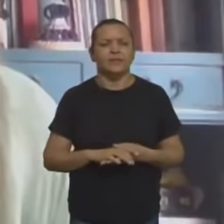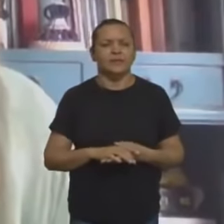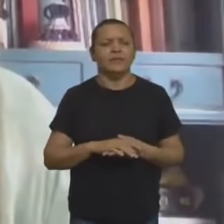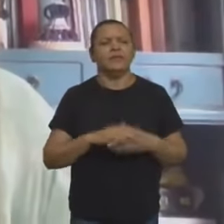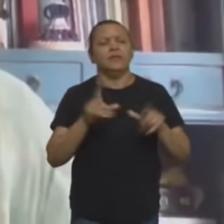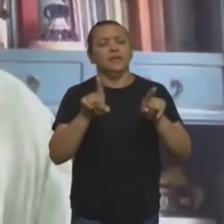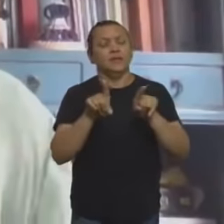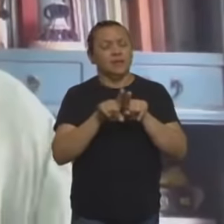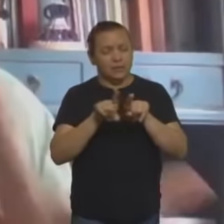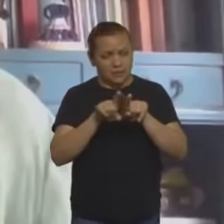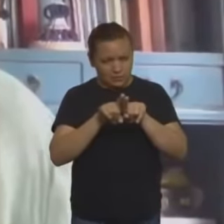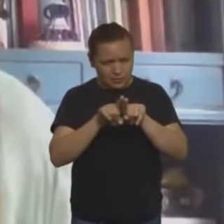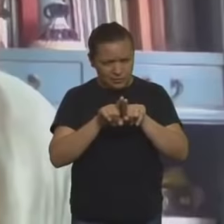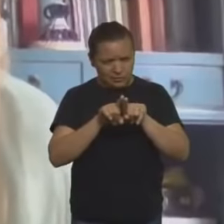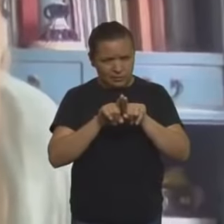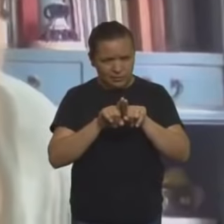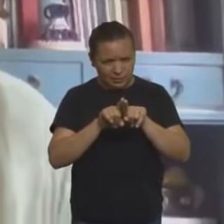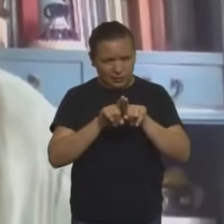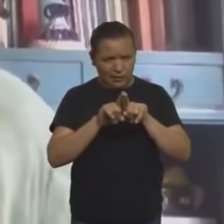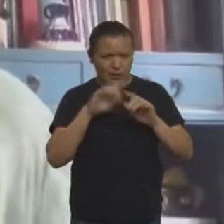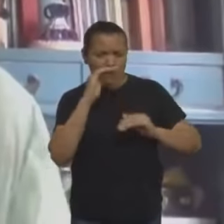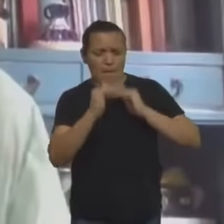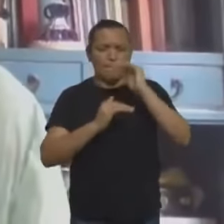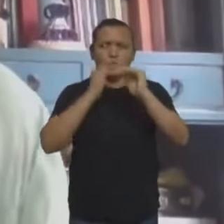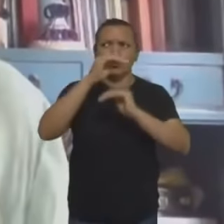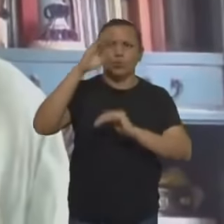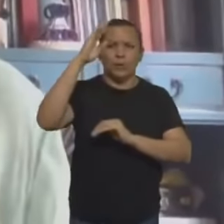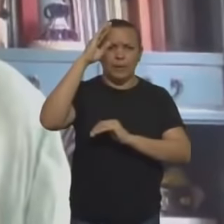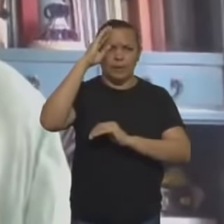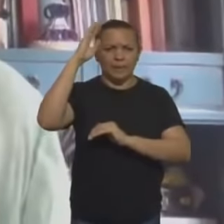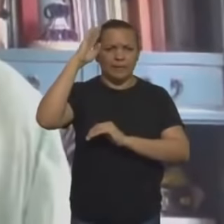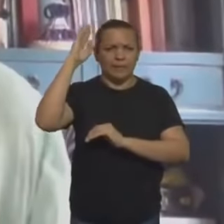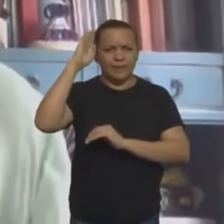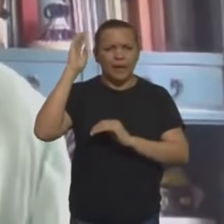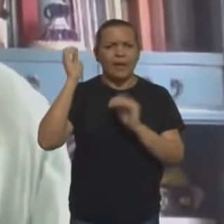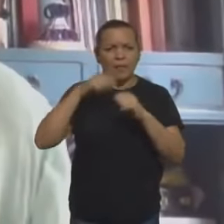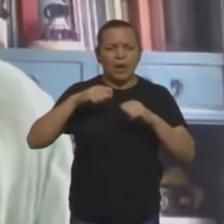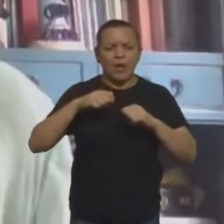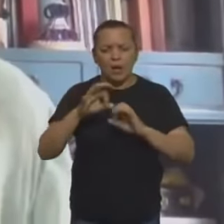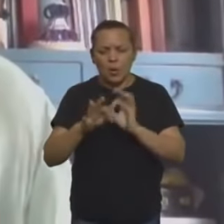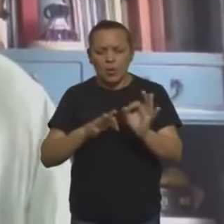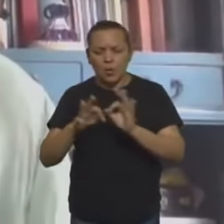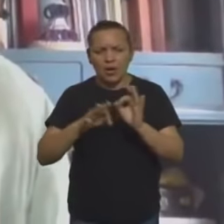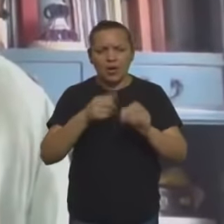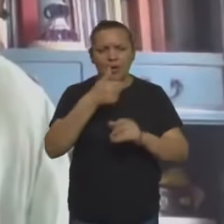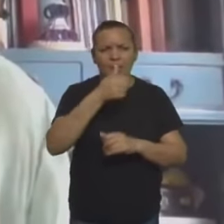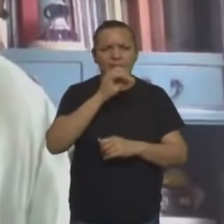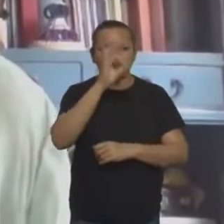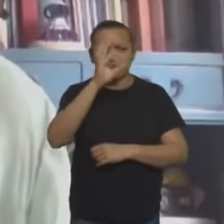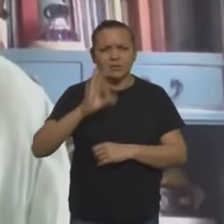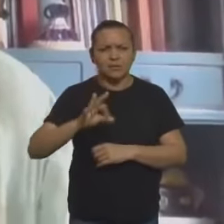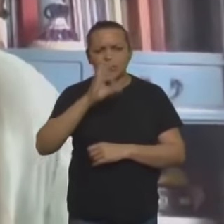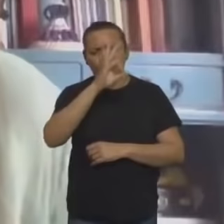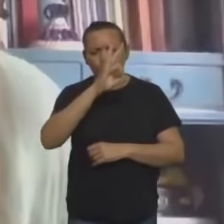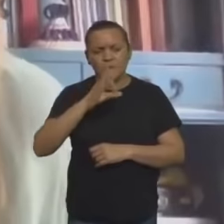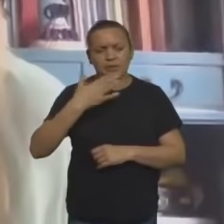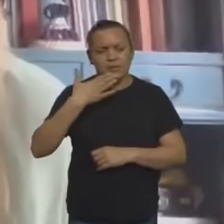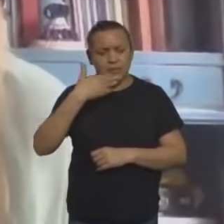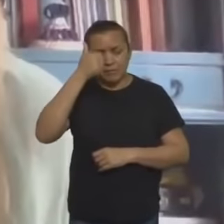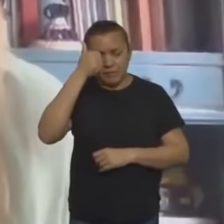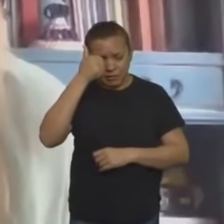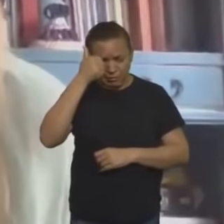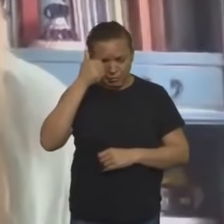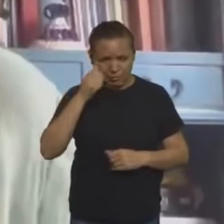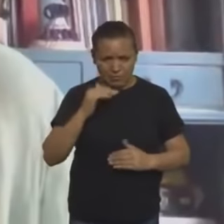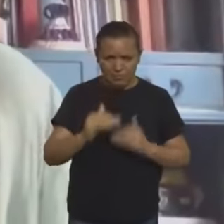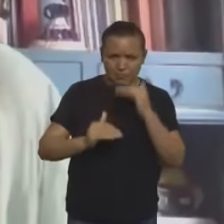Além disso, a parte do desempenho acadêmico, né, que é um programa que apresenta 10% de melhora de desempenho